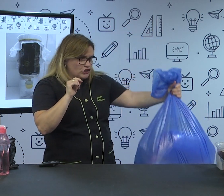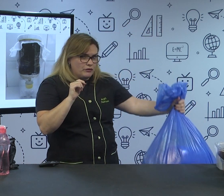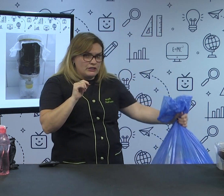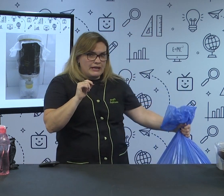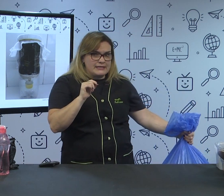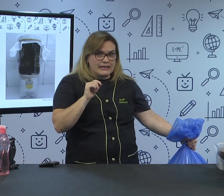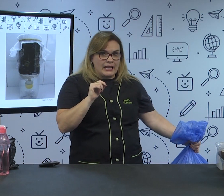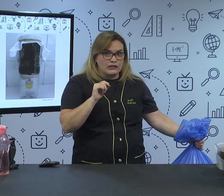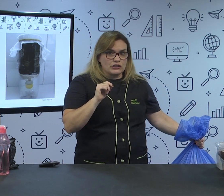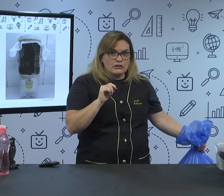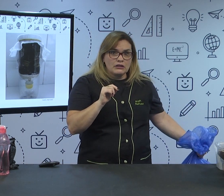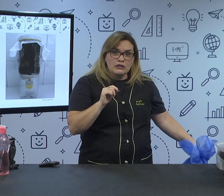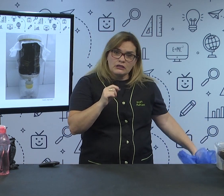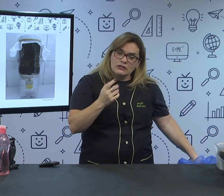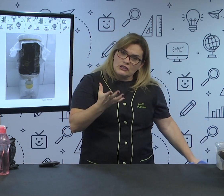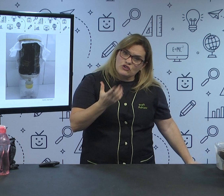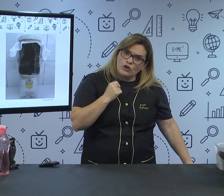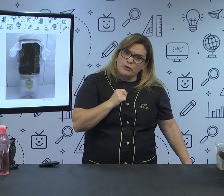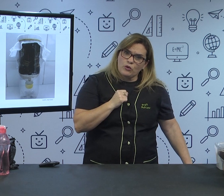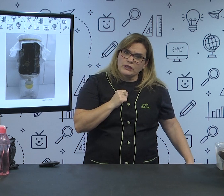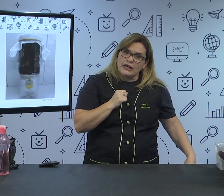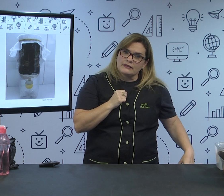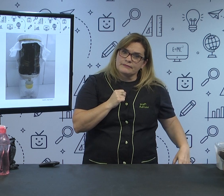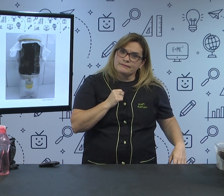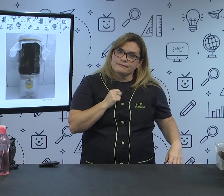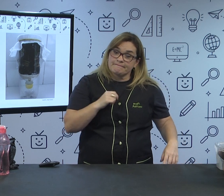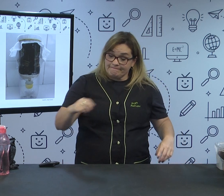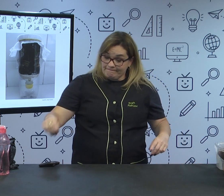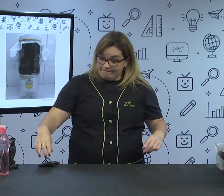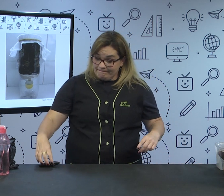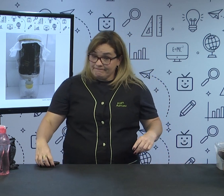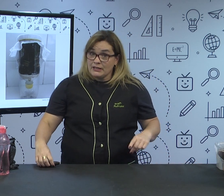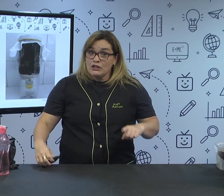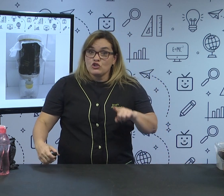a cooperativa de reciclagem. E sobrou o quê?